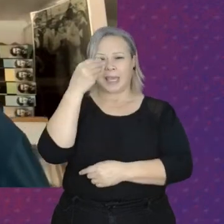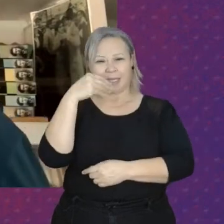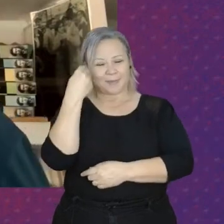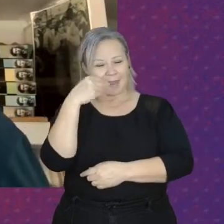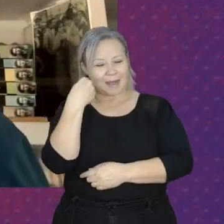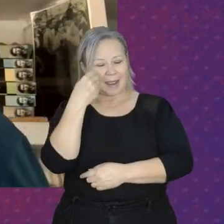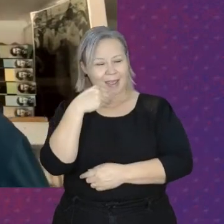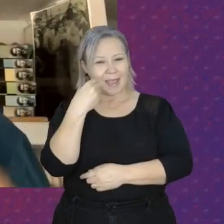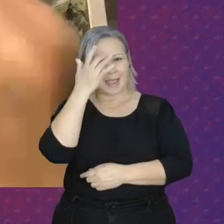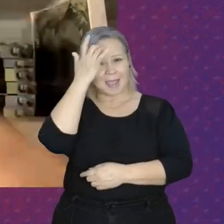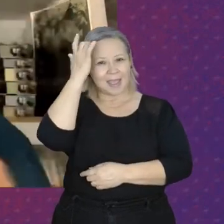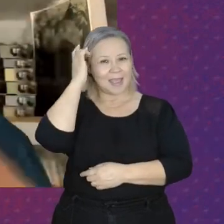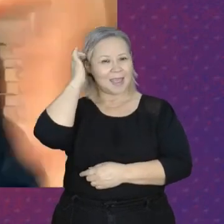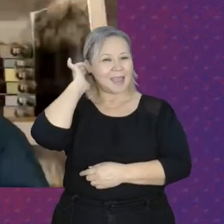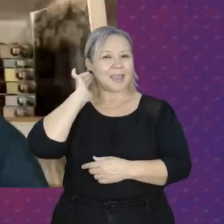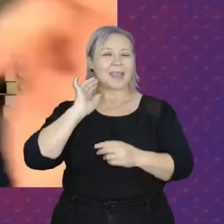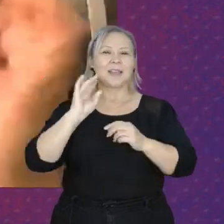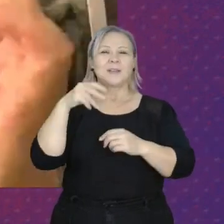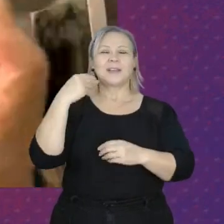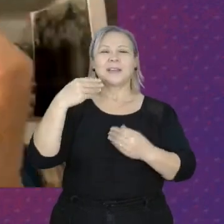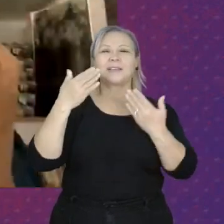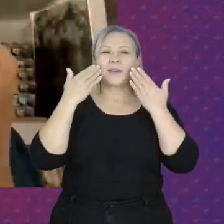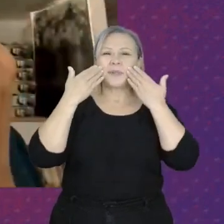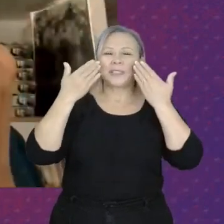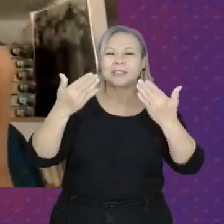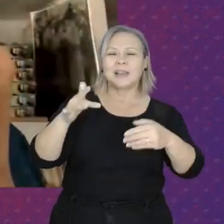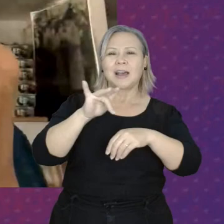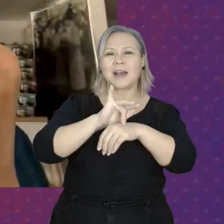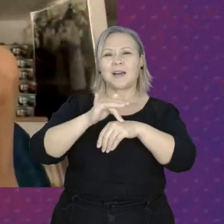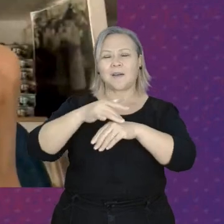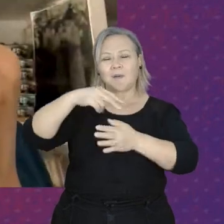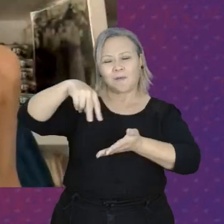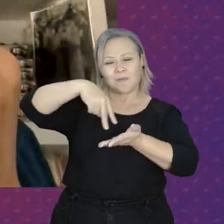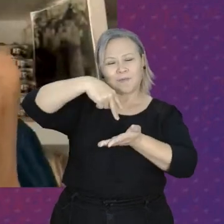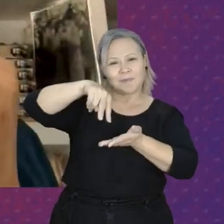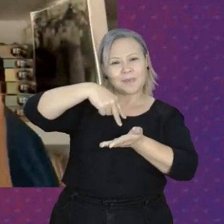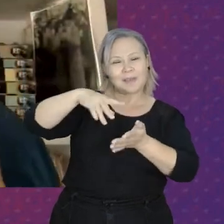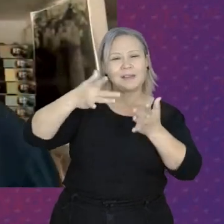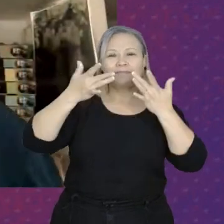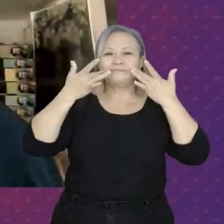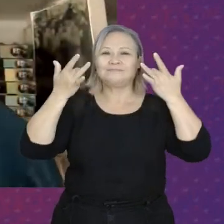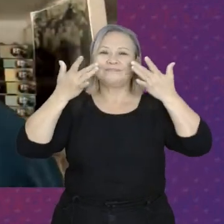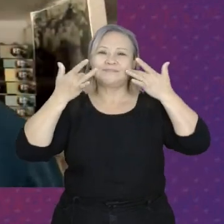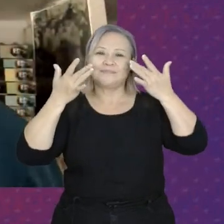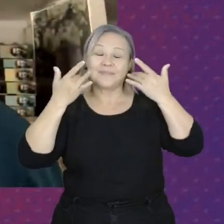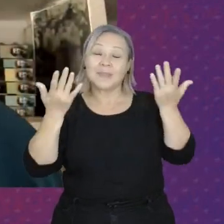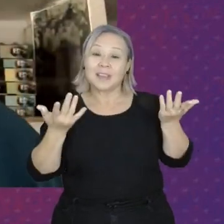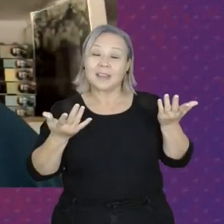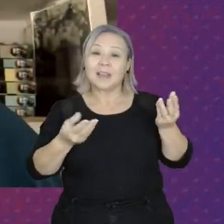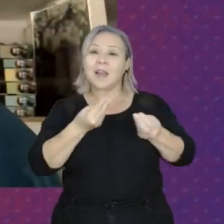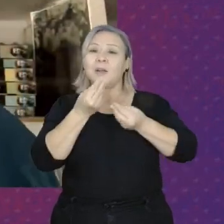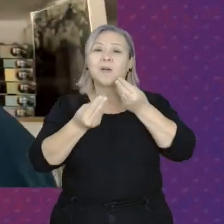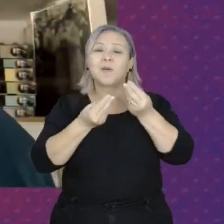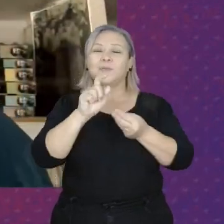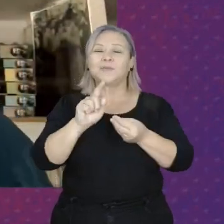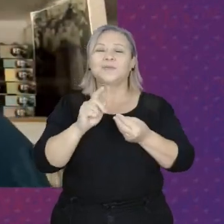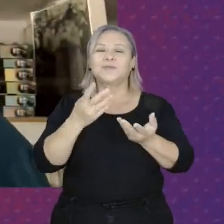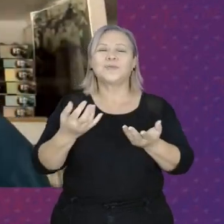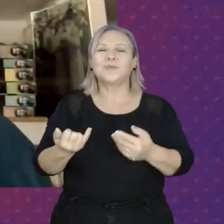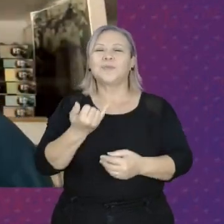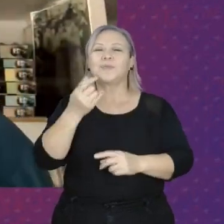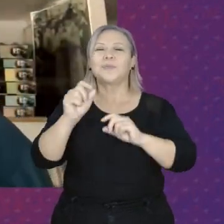experiências com performances de dança, de teatro. Como seria importante se nós